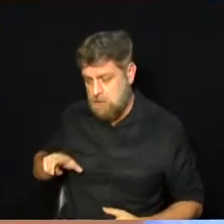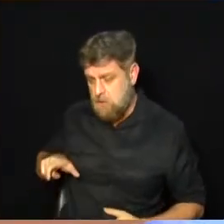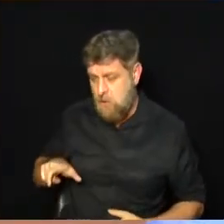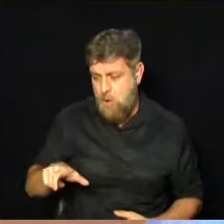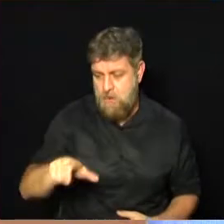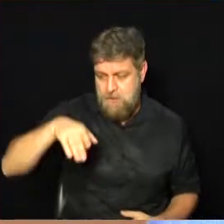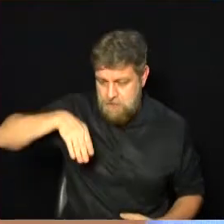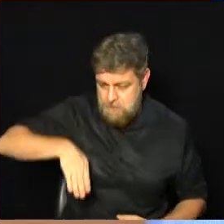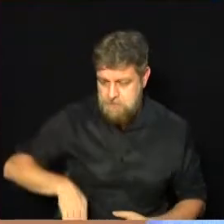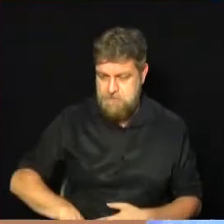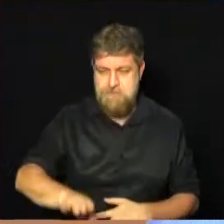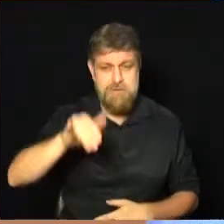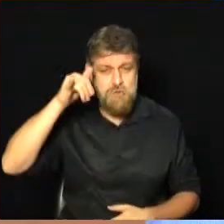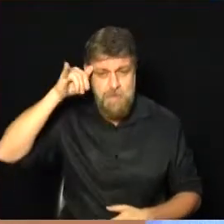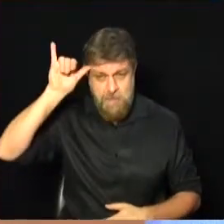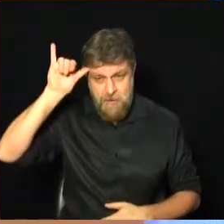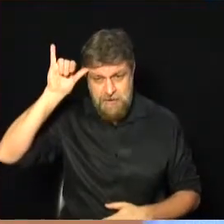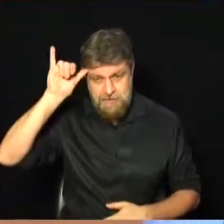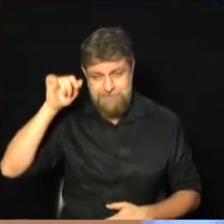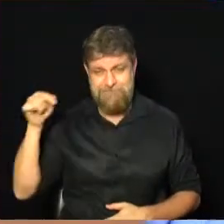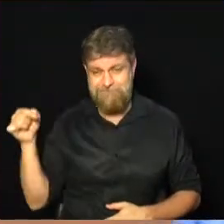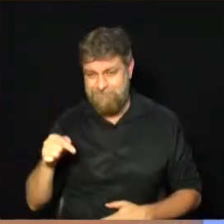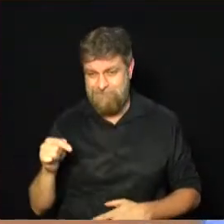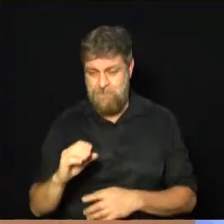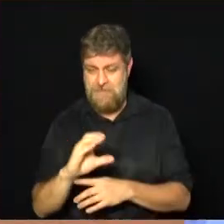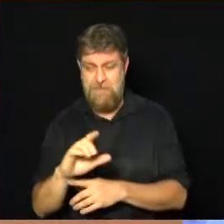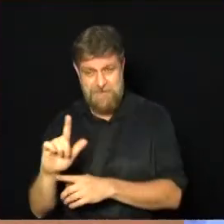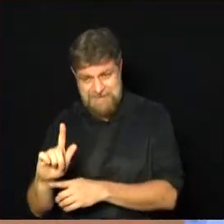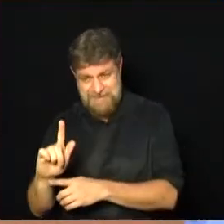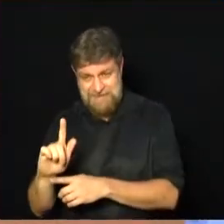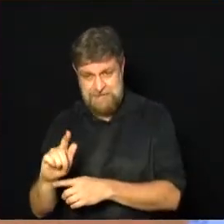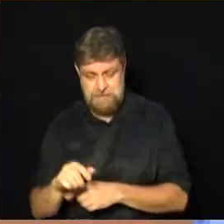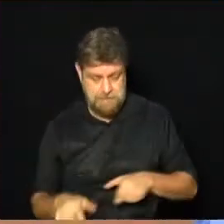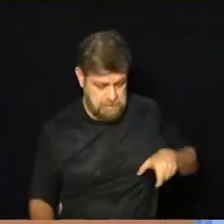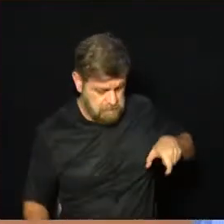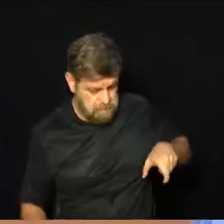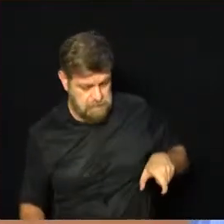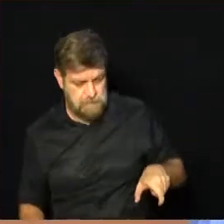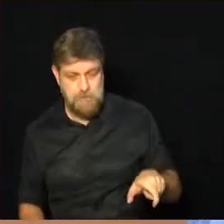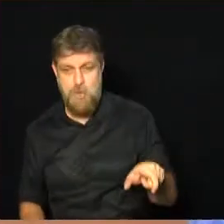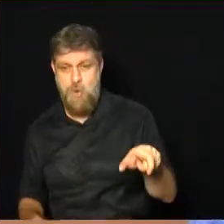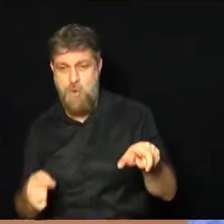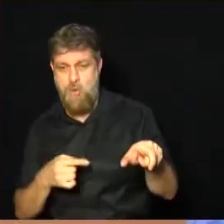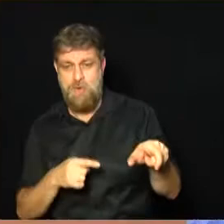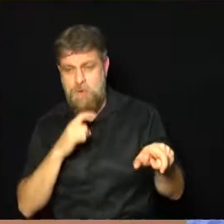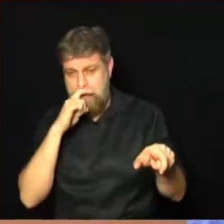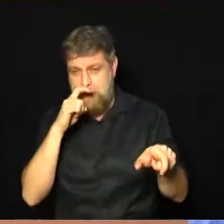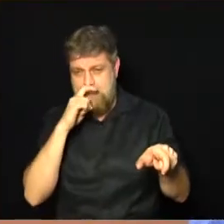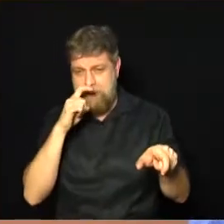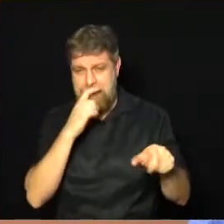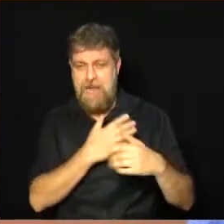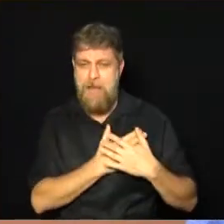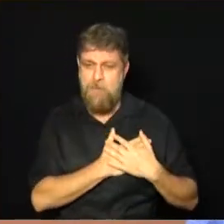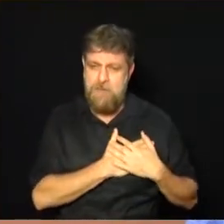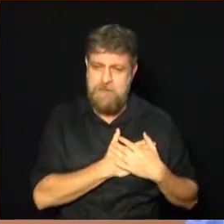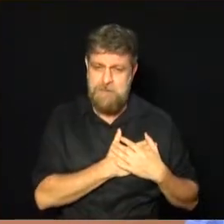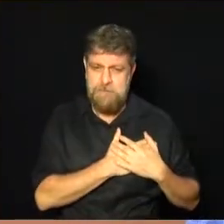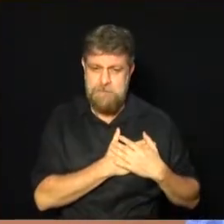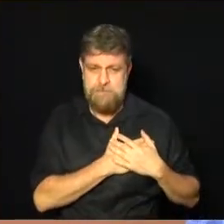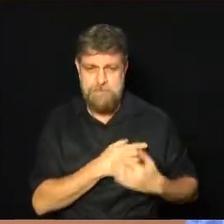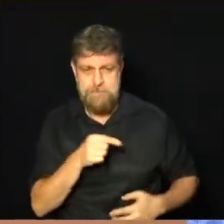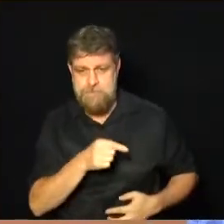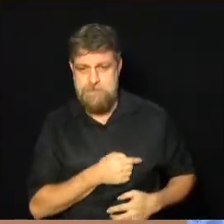Boy Dunlop, que a gente chama de corredor Campo Grande, e o corredor Ouro Verde, que é o Amoreiras,